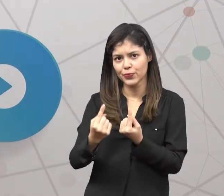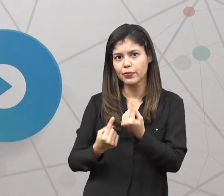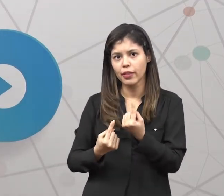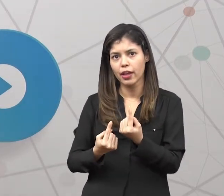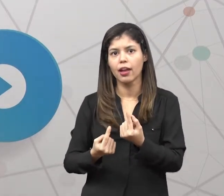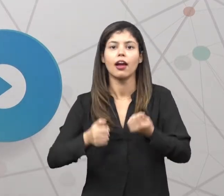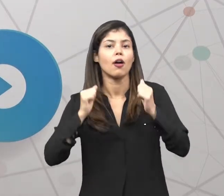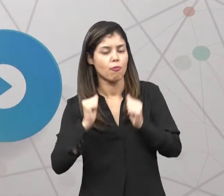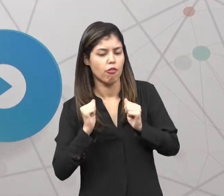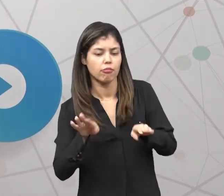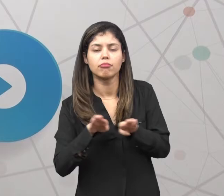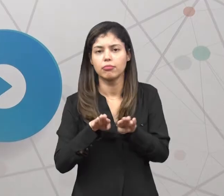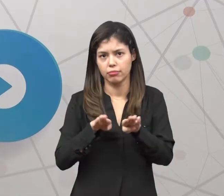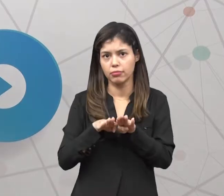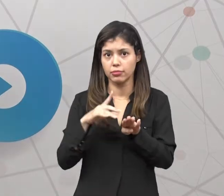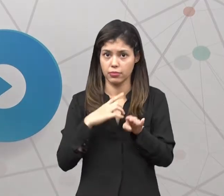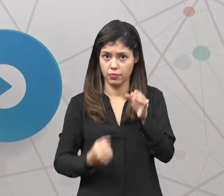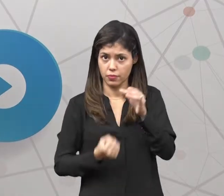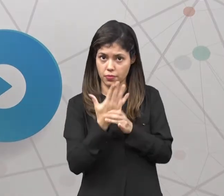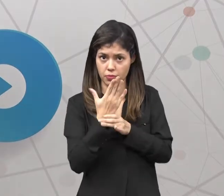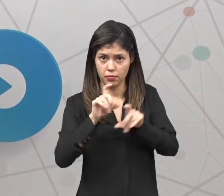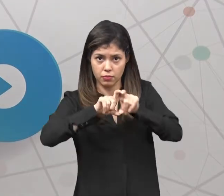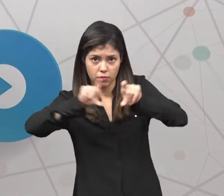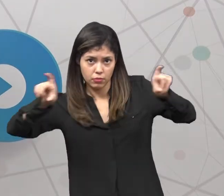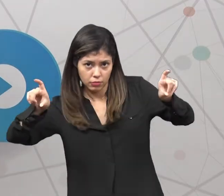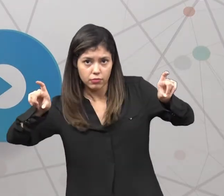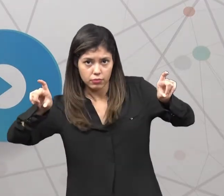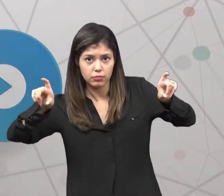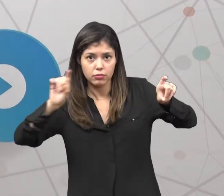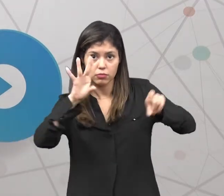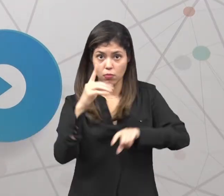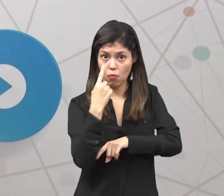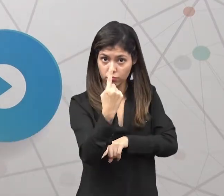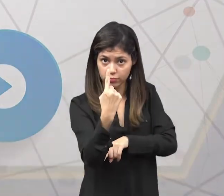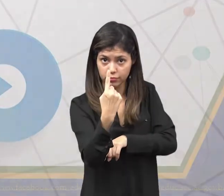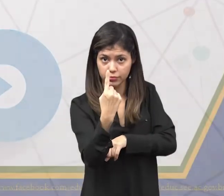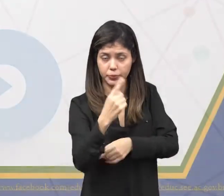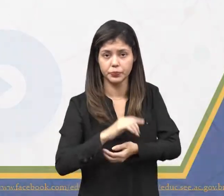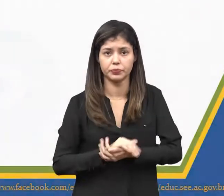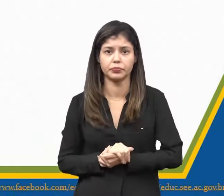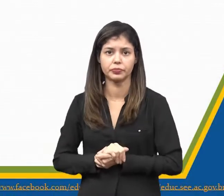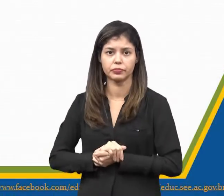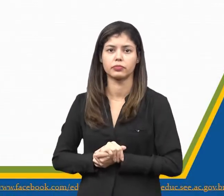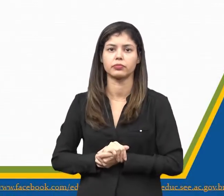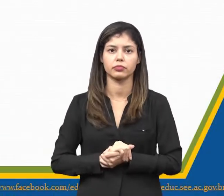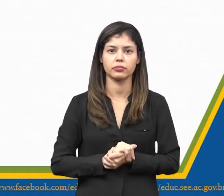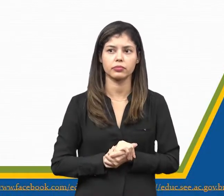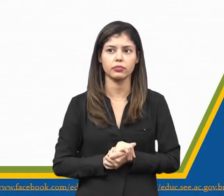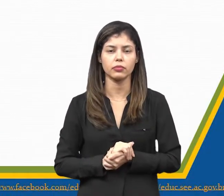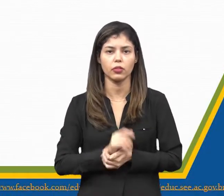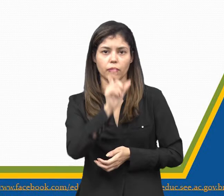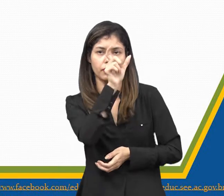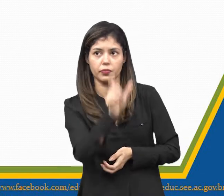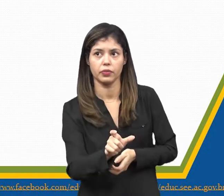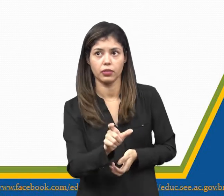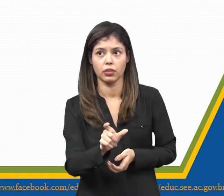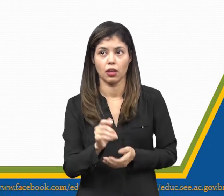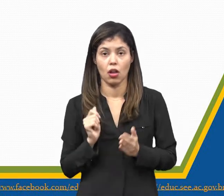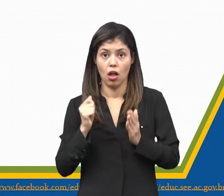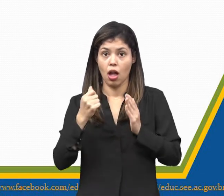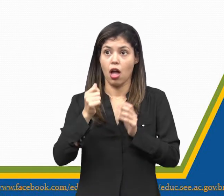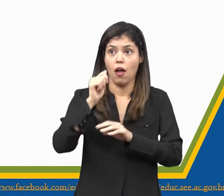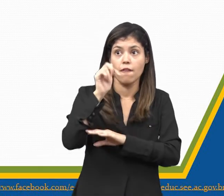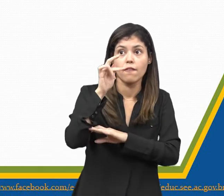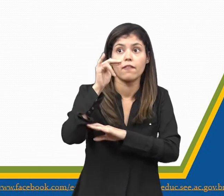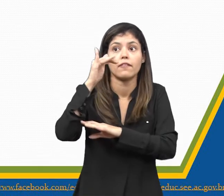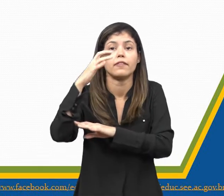que pode existir também uma tirinha de somente um personagem. As personagens não, são fixas